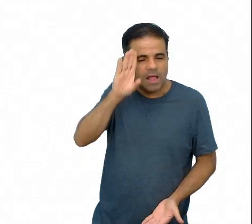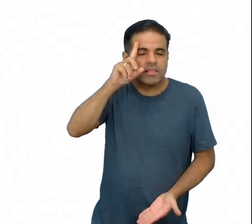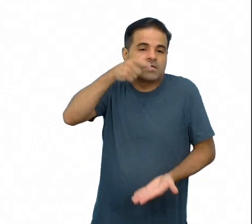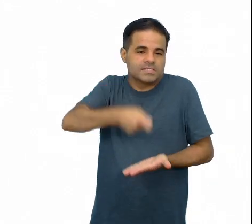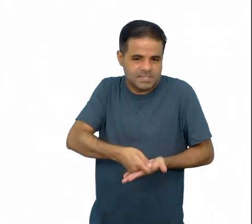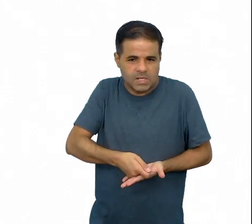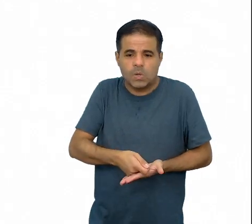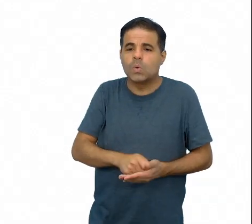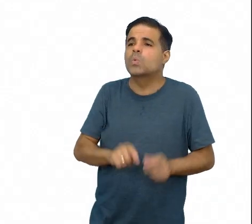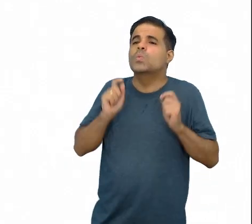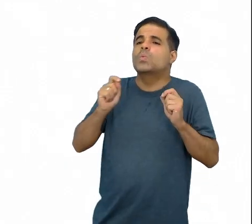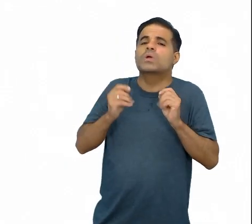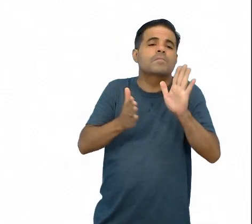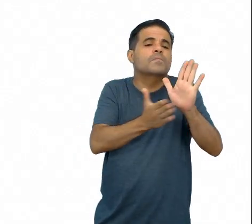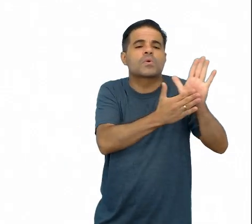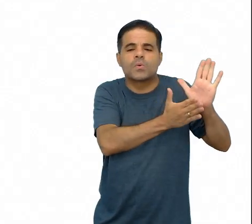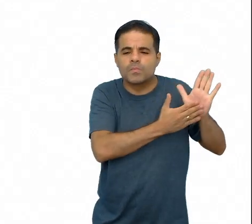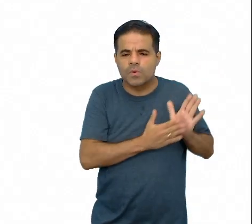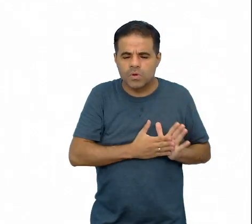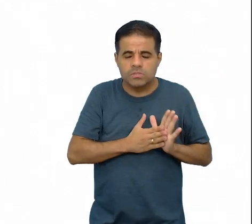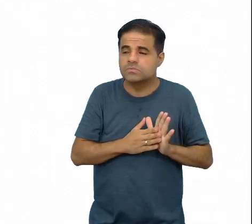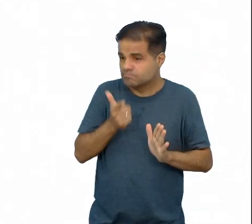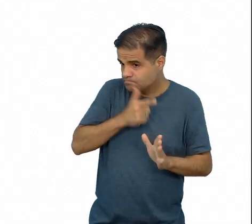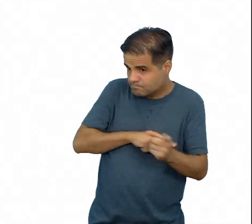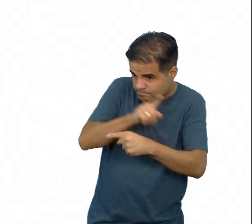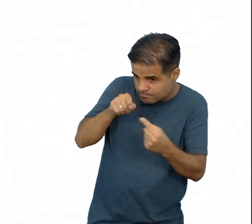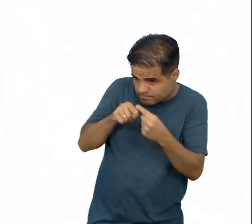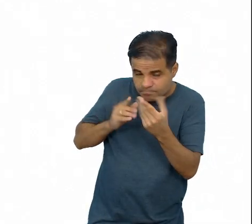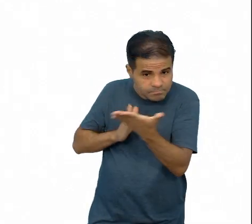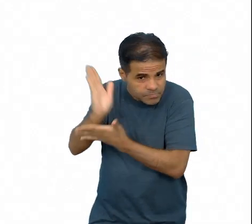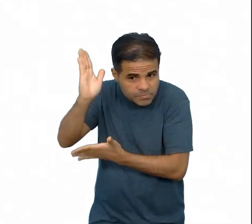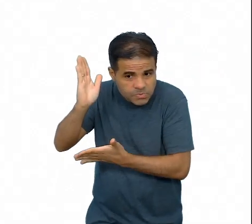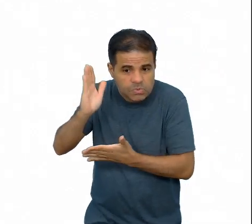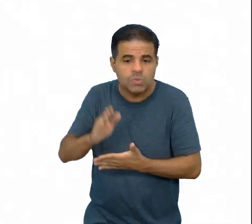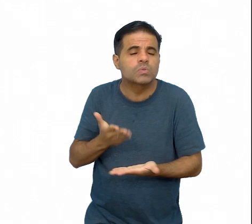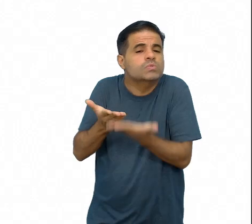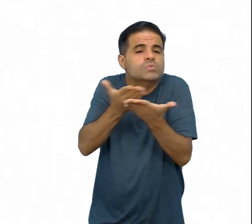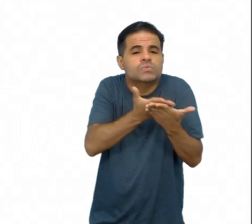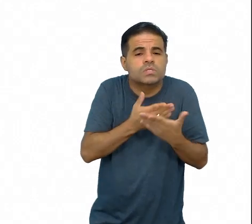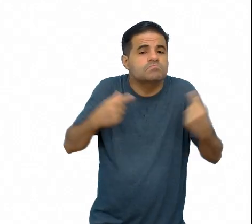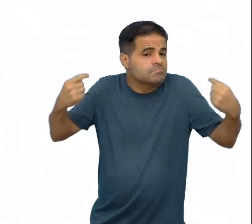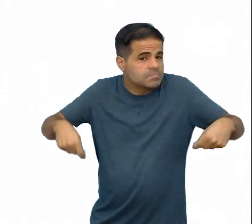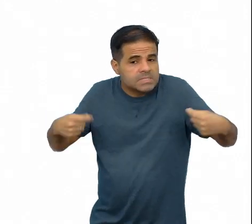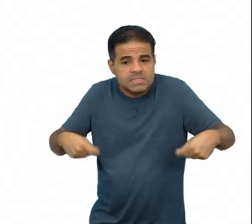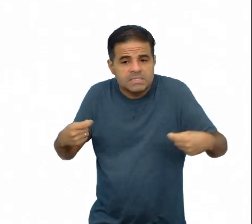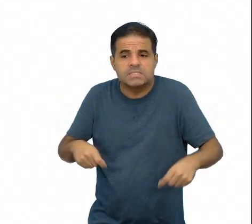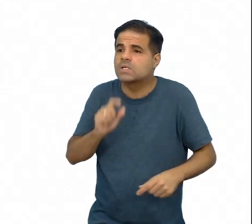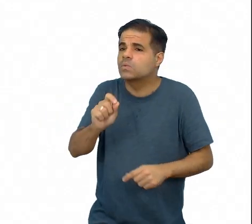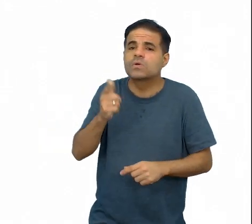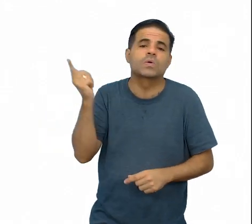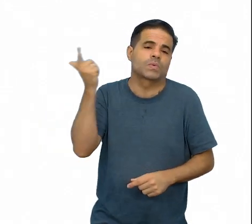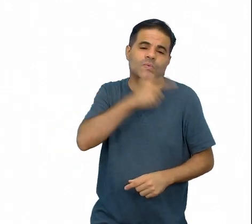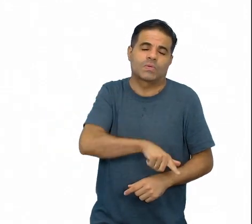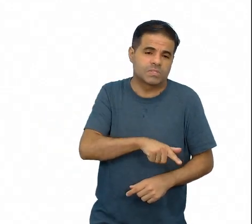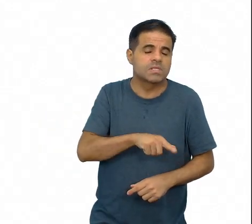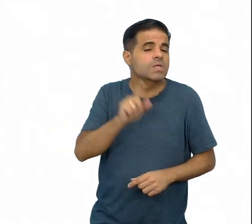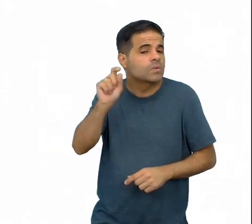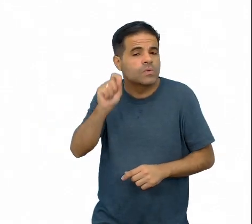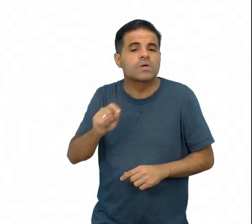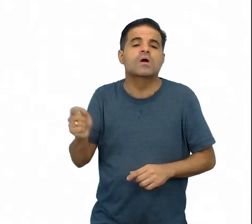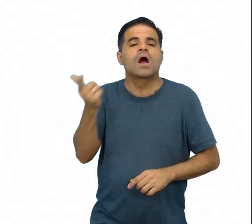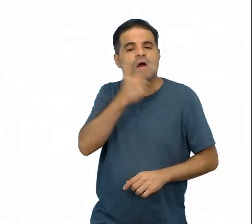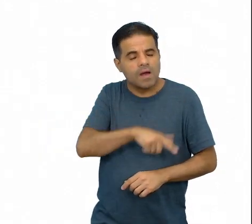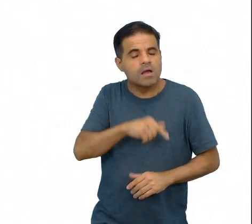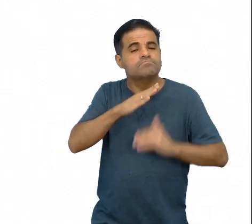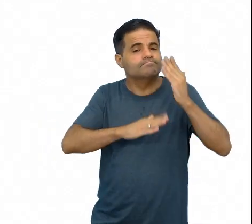né, do que foi proposto, né, se foi atingido, do que os estudantes pesquisaram, eles